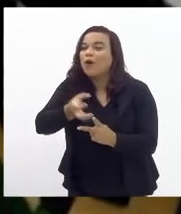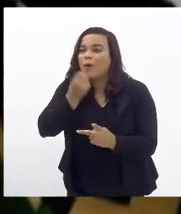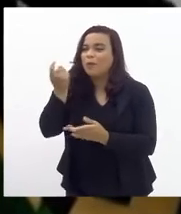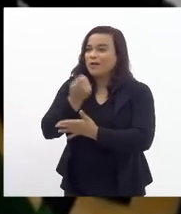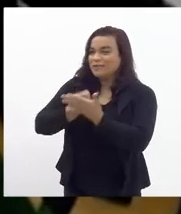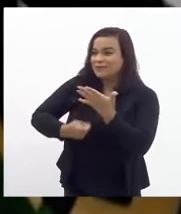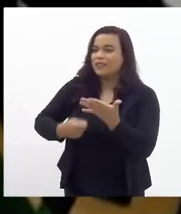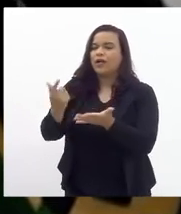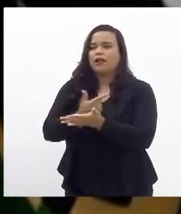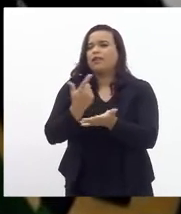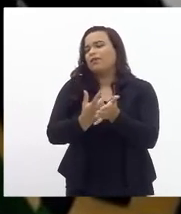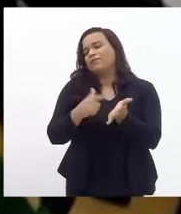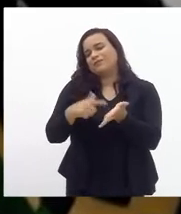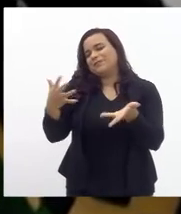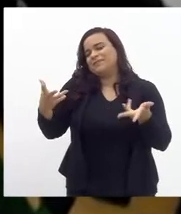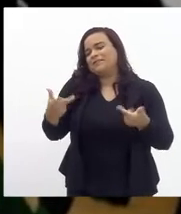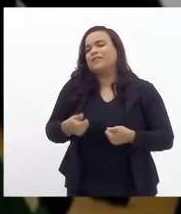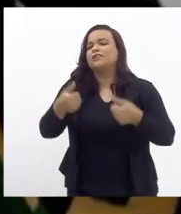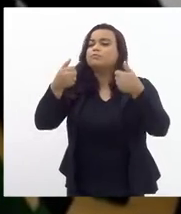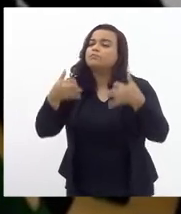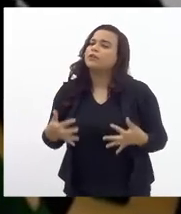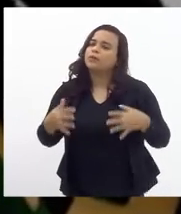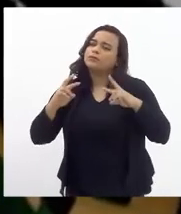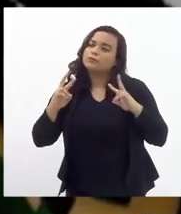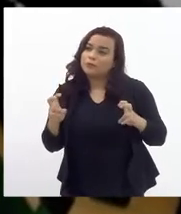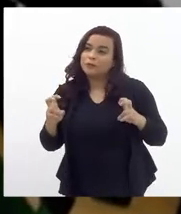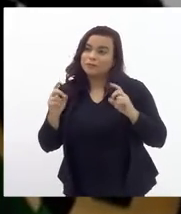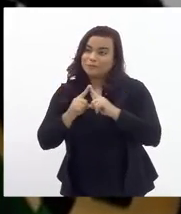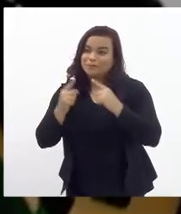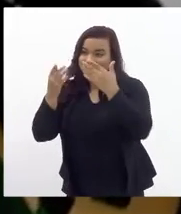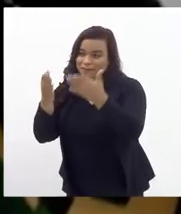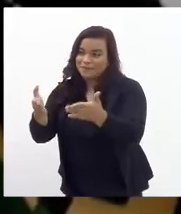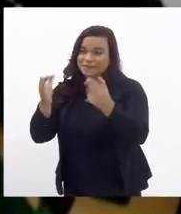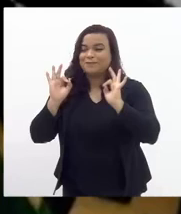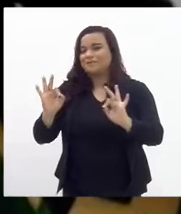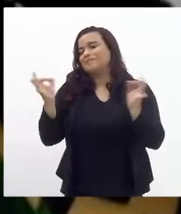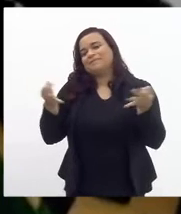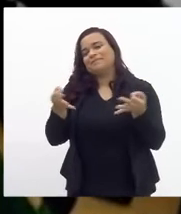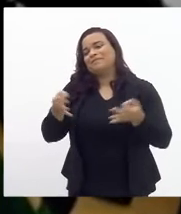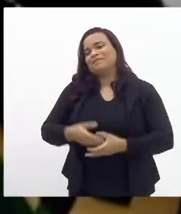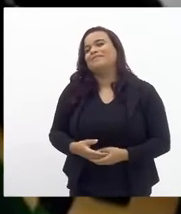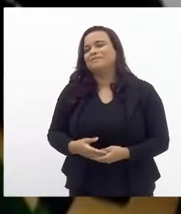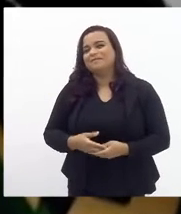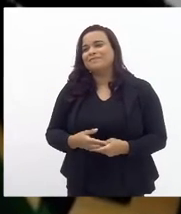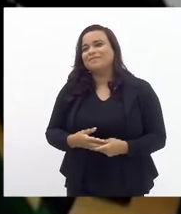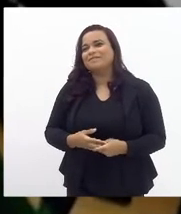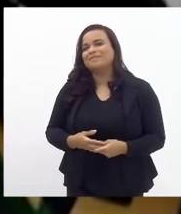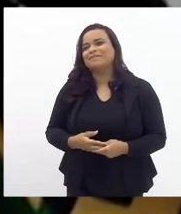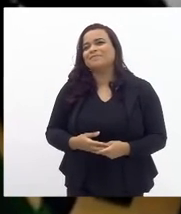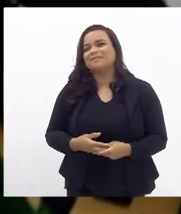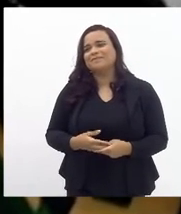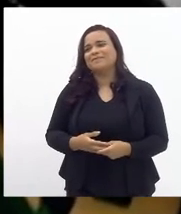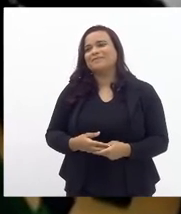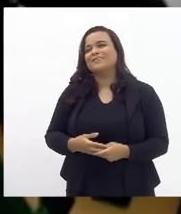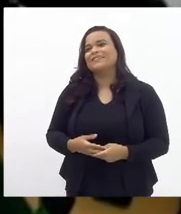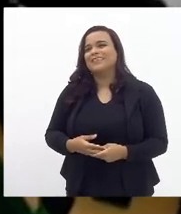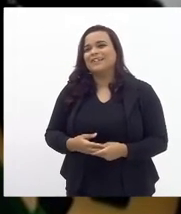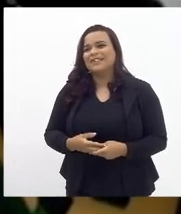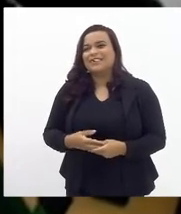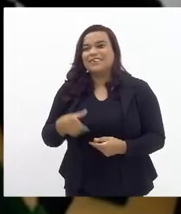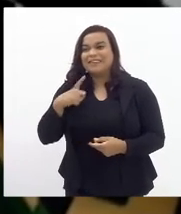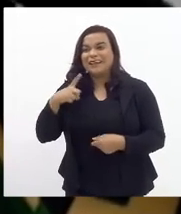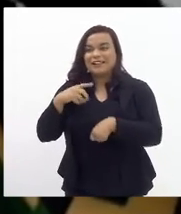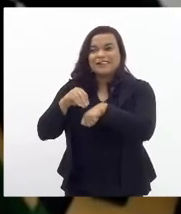incrível e que faz jus aí à fala de Vossa Excelência, puxando um tubarão, não é nem uma sardinha,